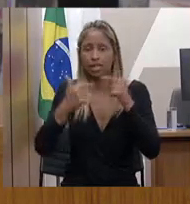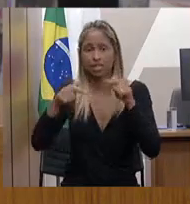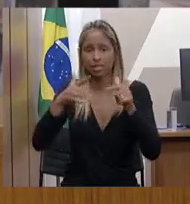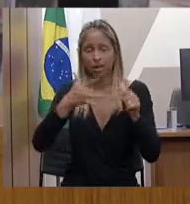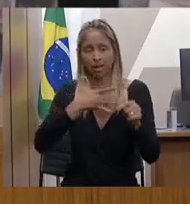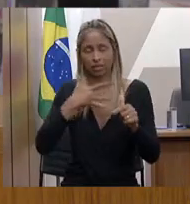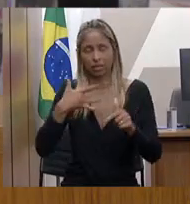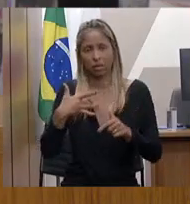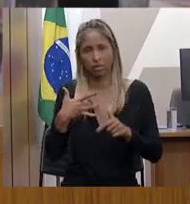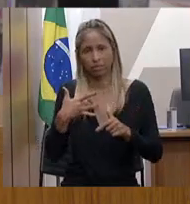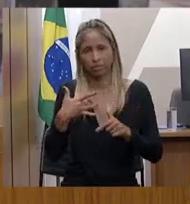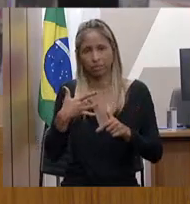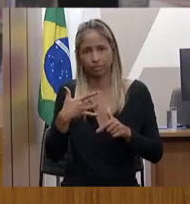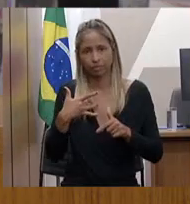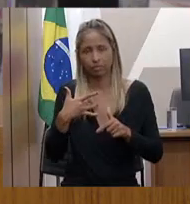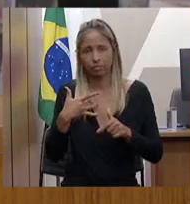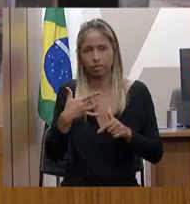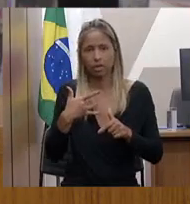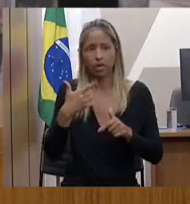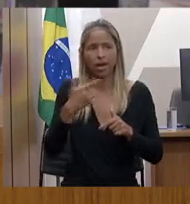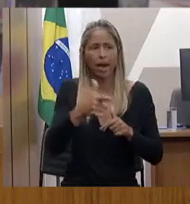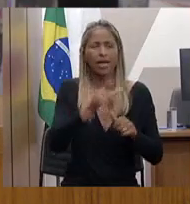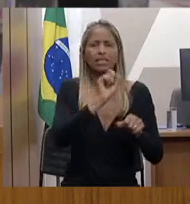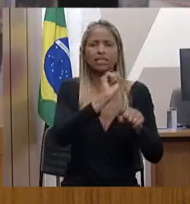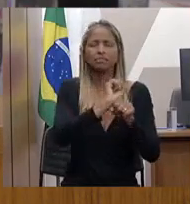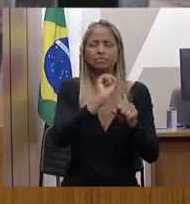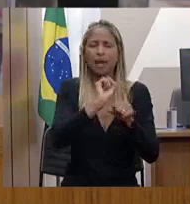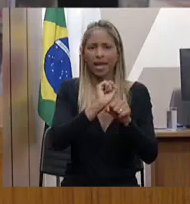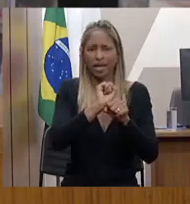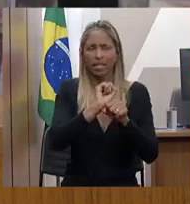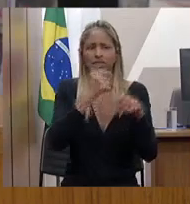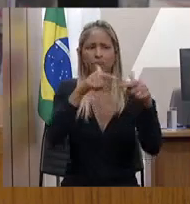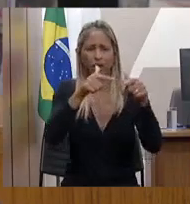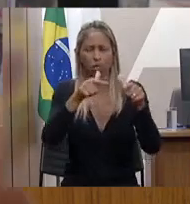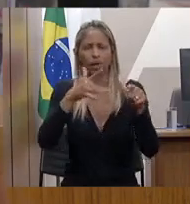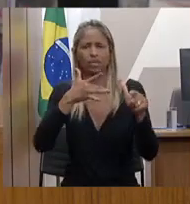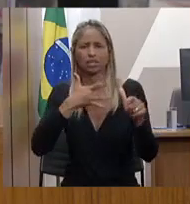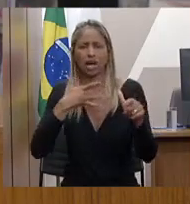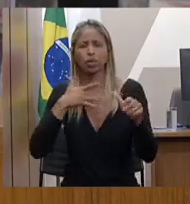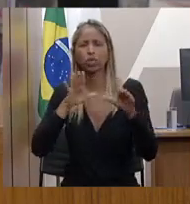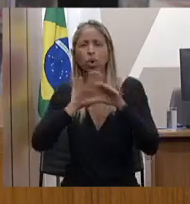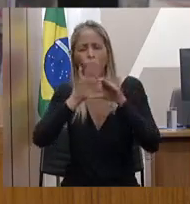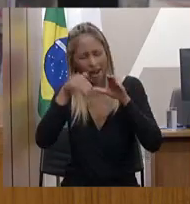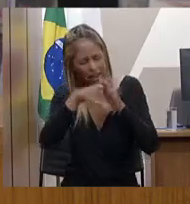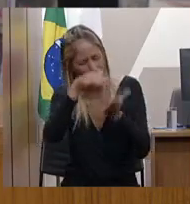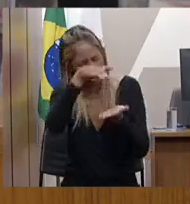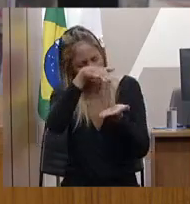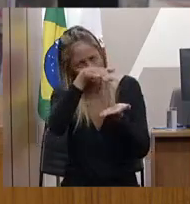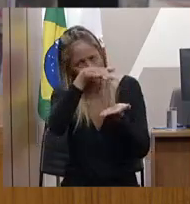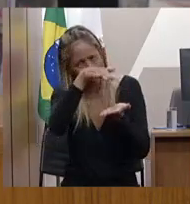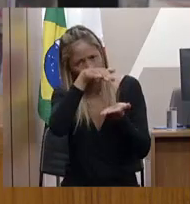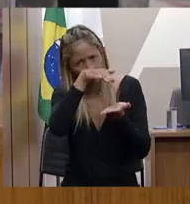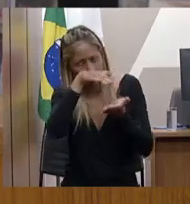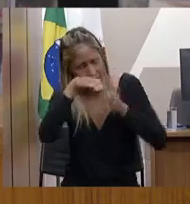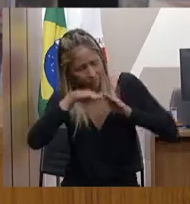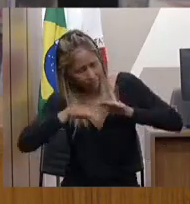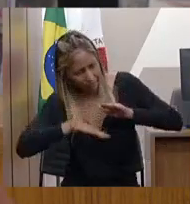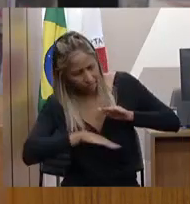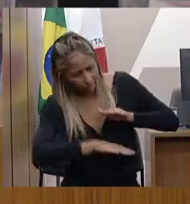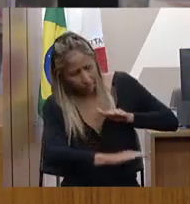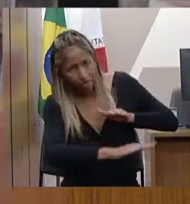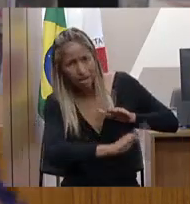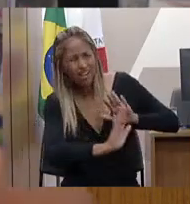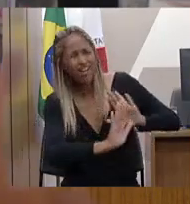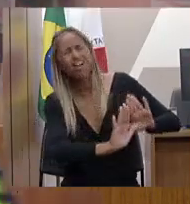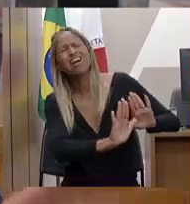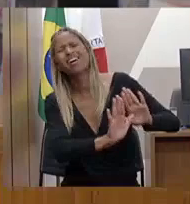e como eu costumo definir essa eles querem colocar a saúde do Trabalhador numa caixinha de sapato debaixo da mesa do